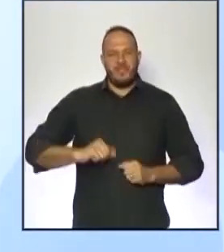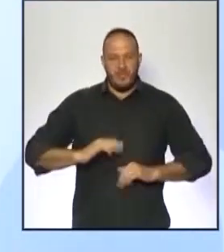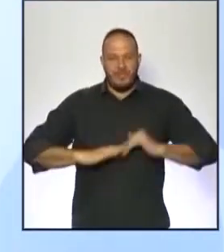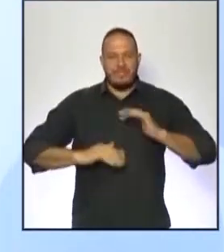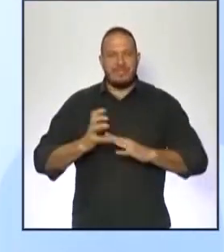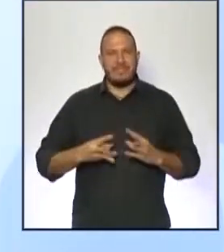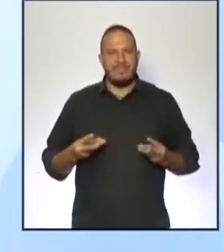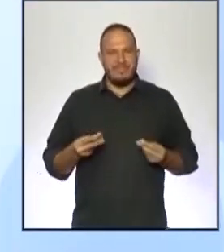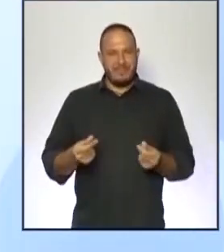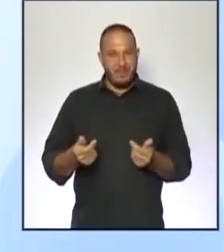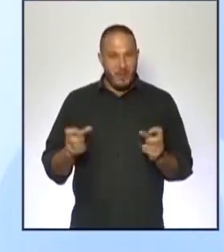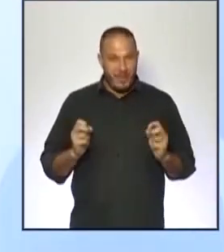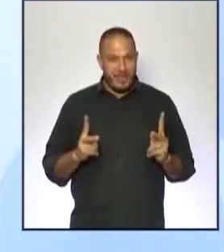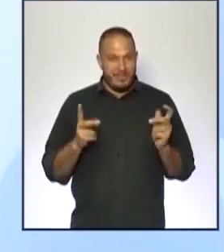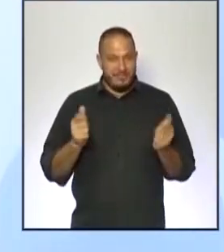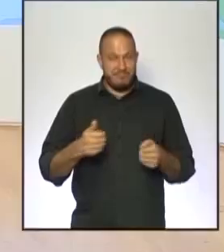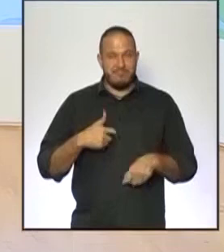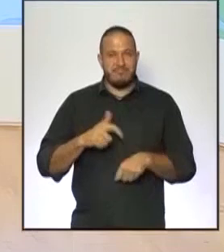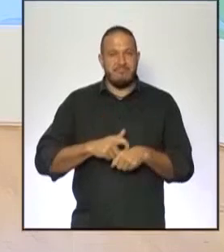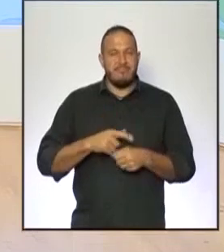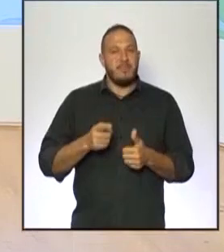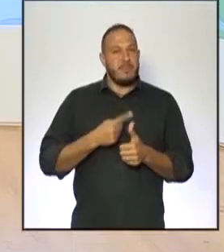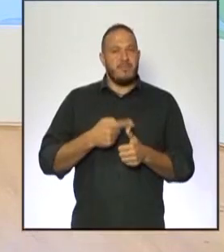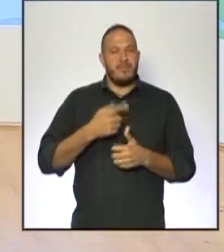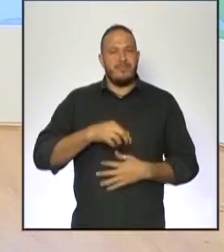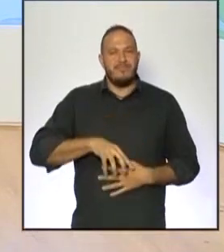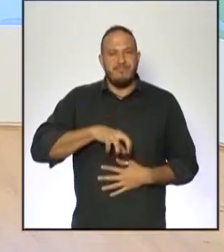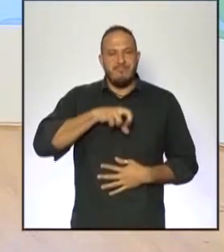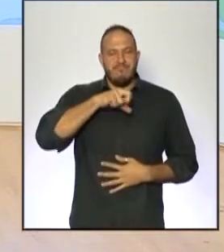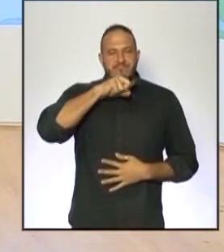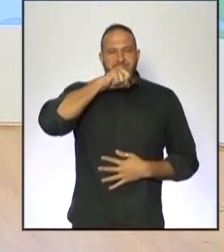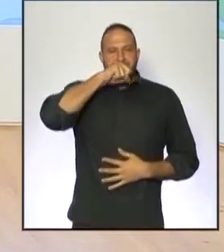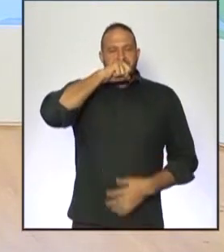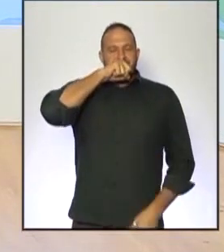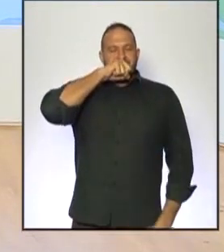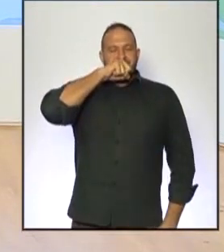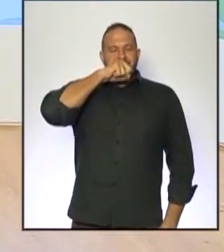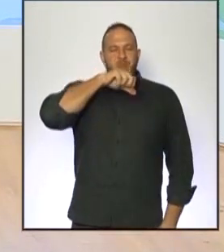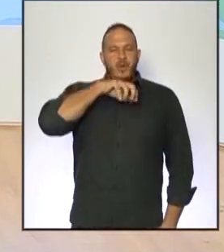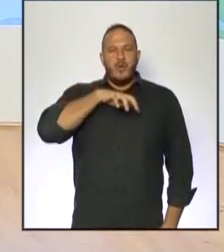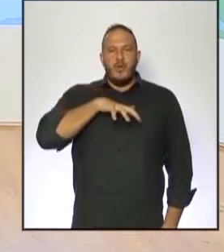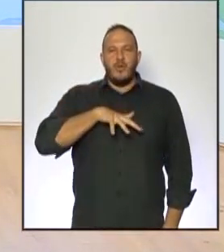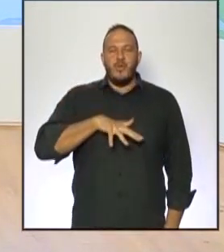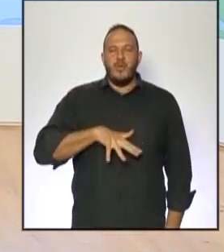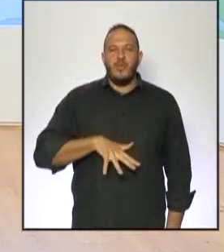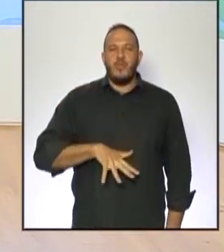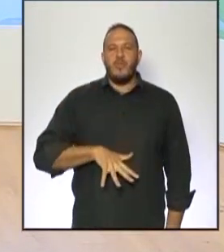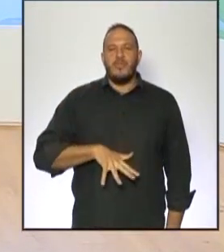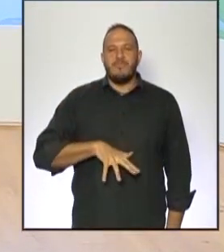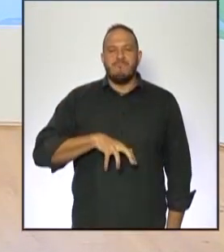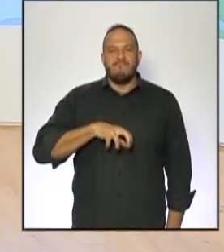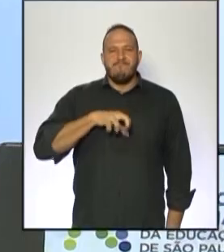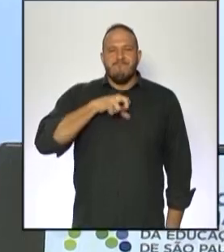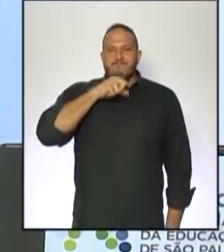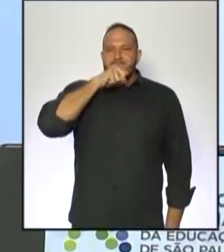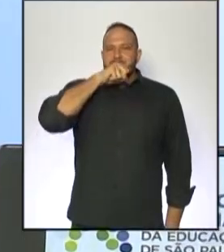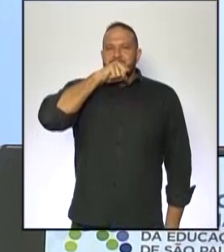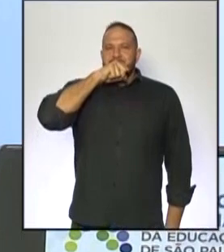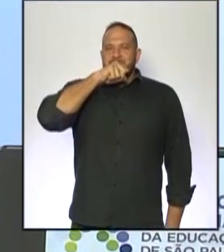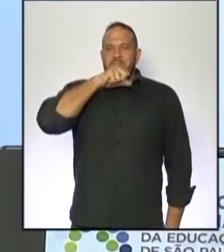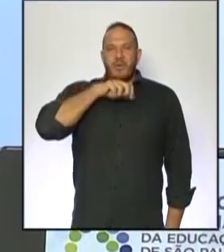lá? Vamos começar respirando fundo. Soltando,